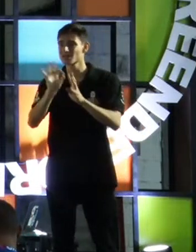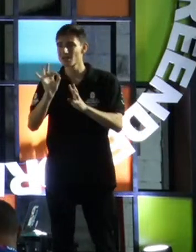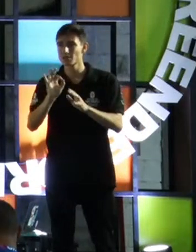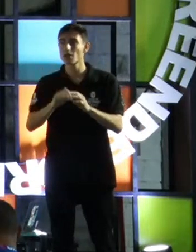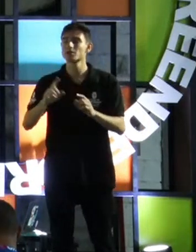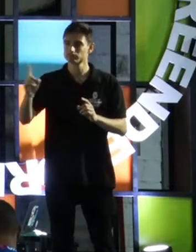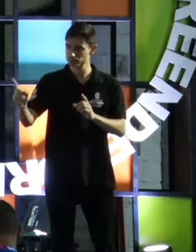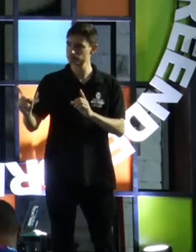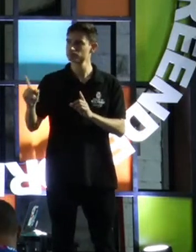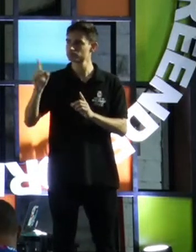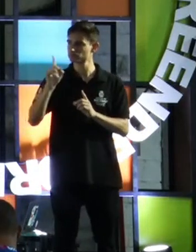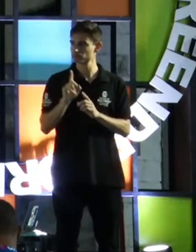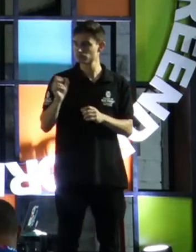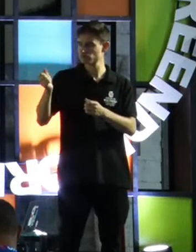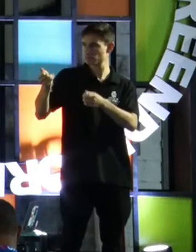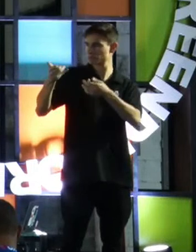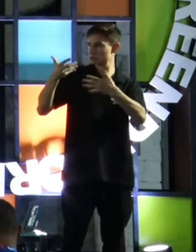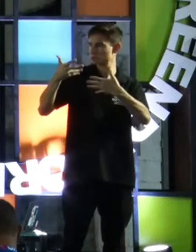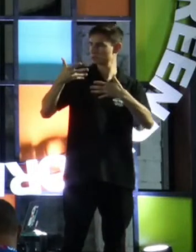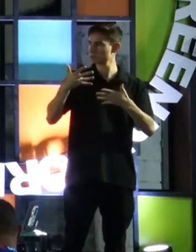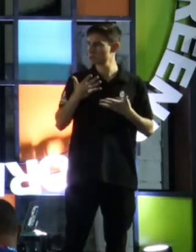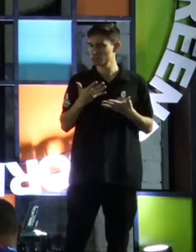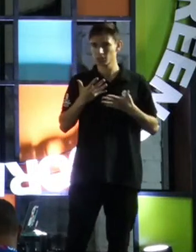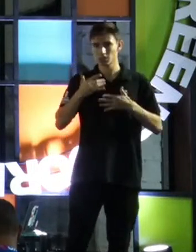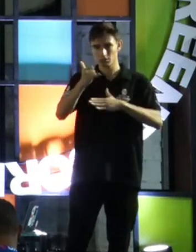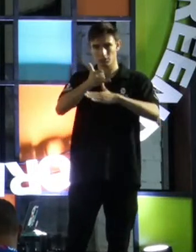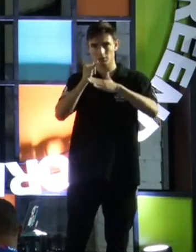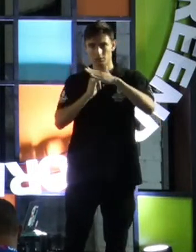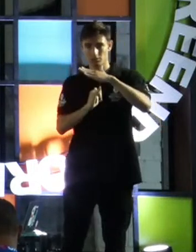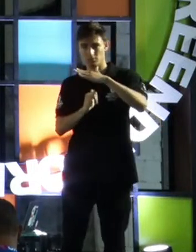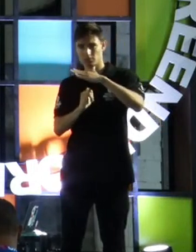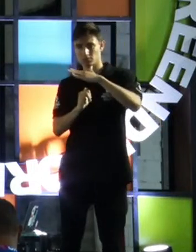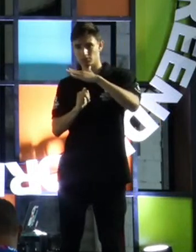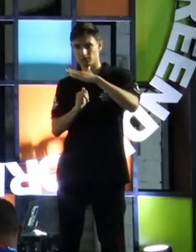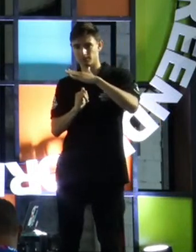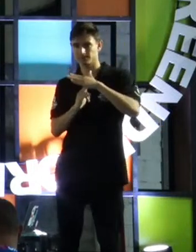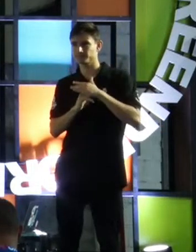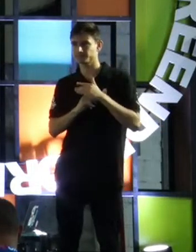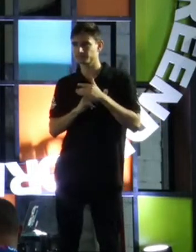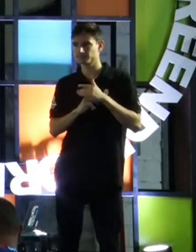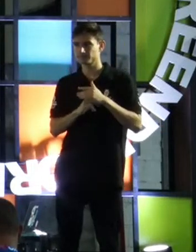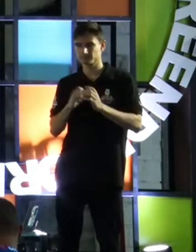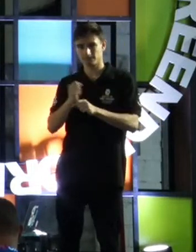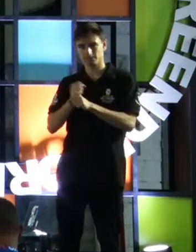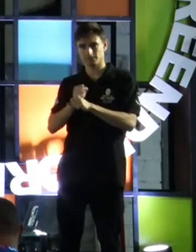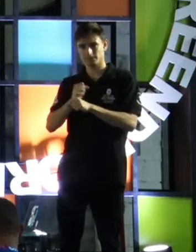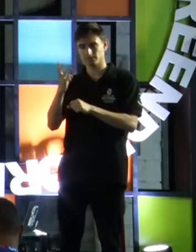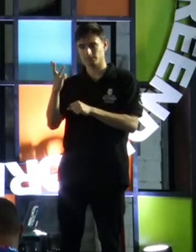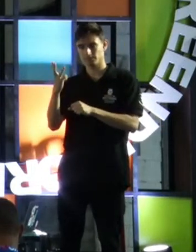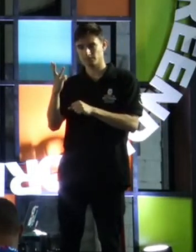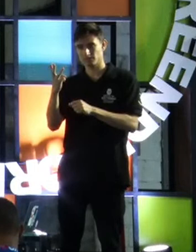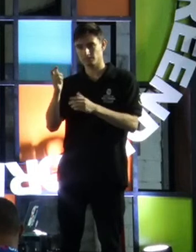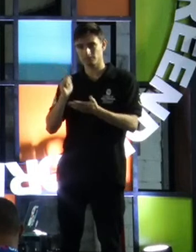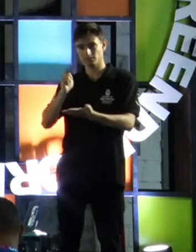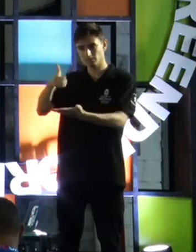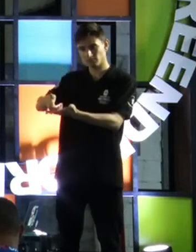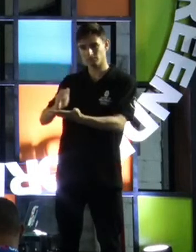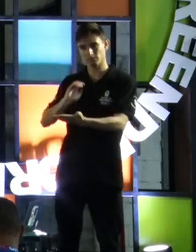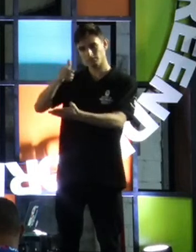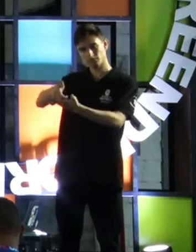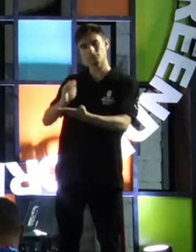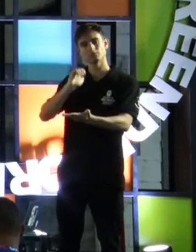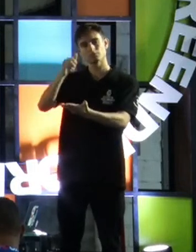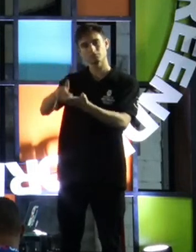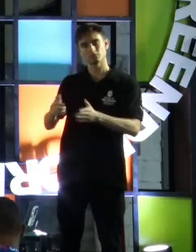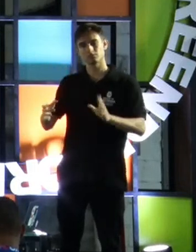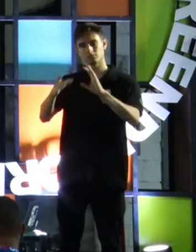que ele veio e contou que a Startup Bootcamp, há 3 anos, decidiu só investir em negócios conectados